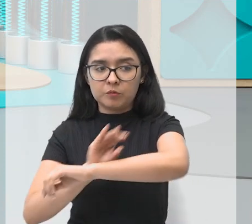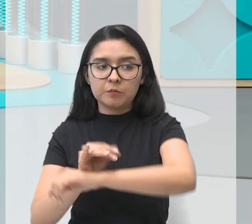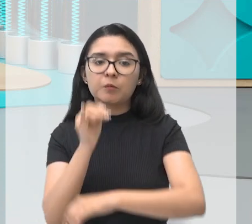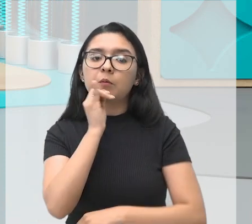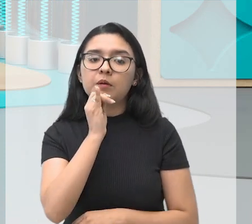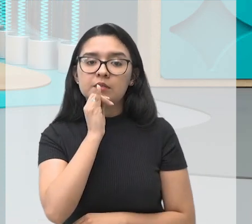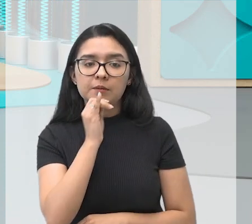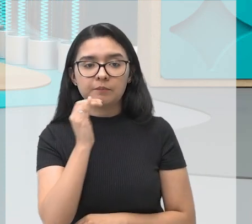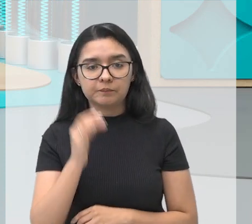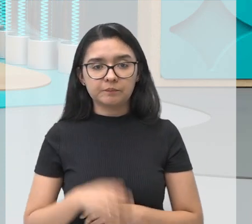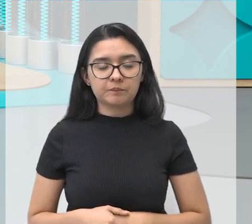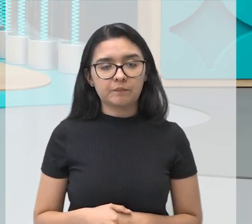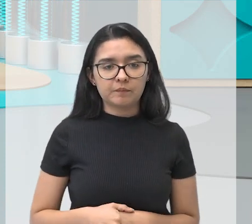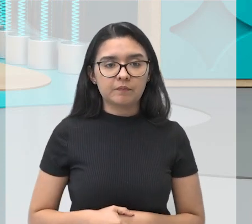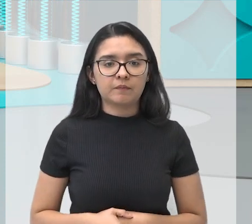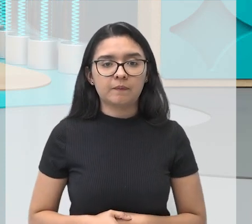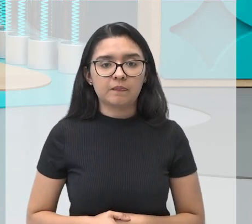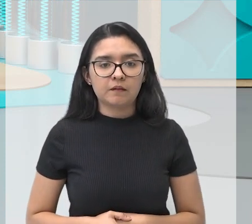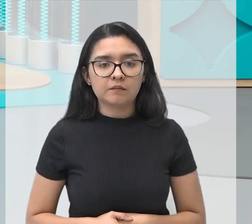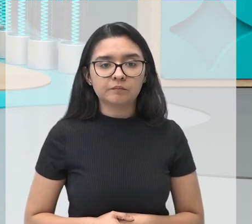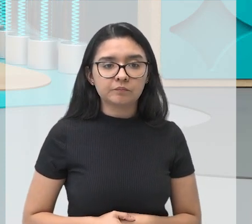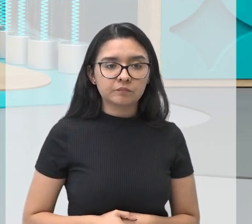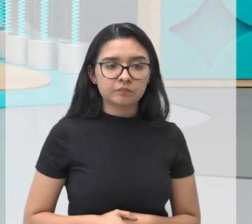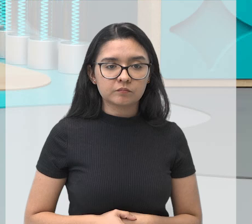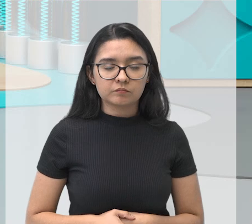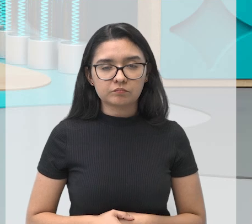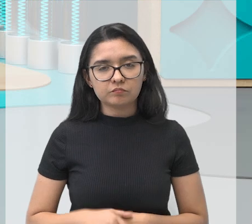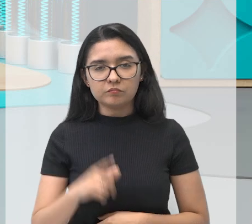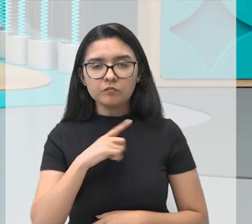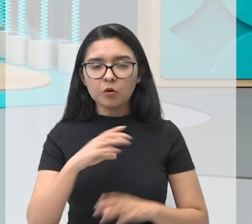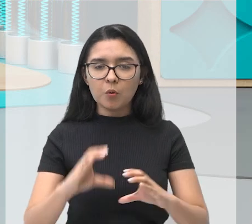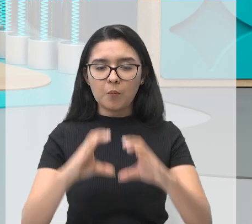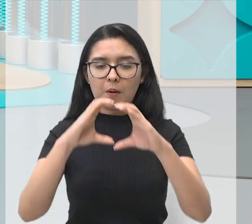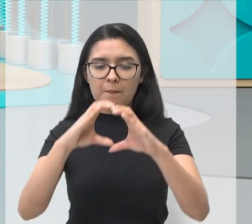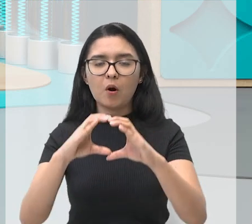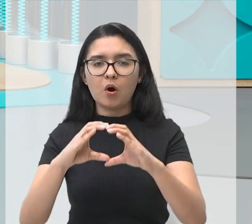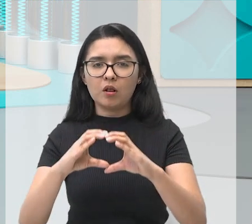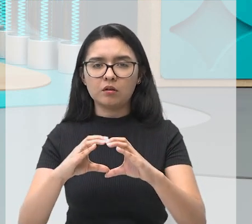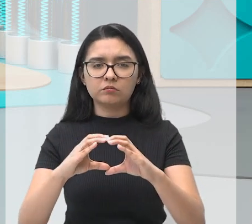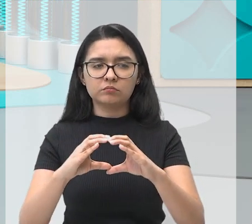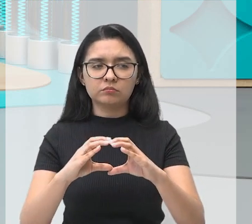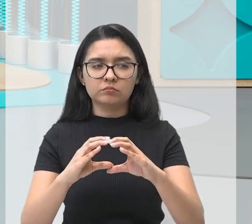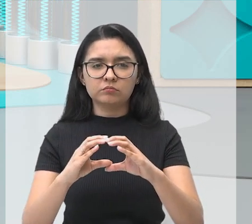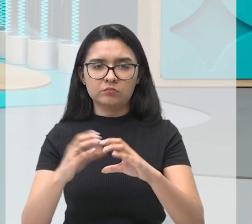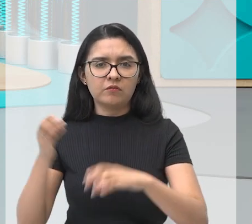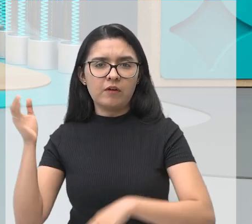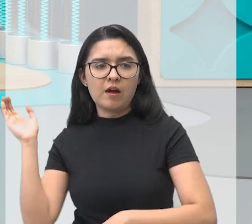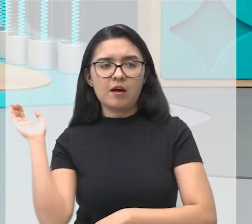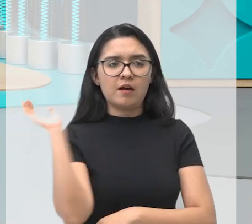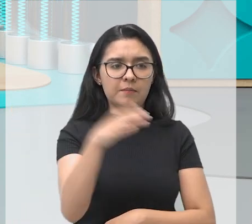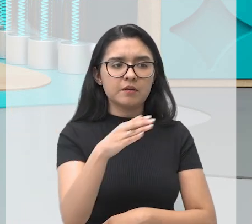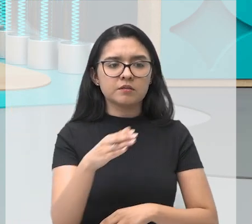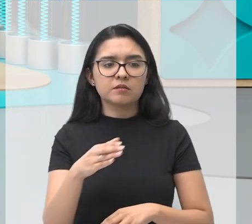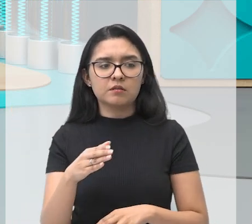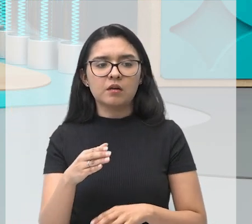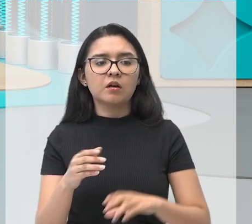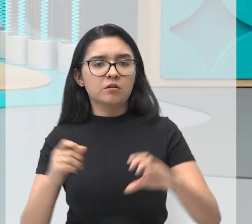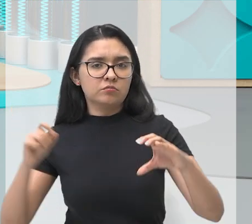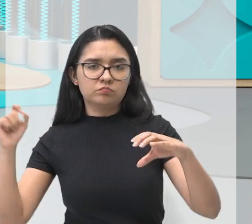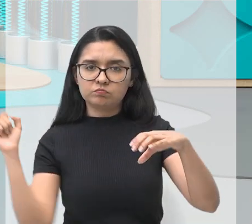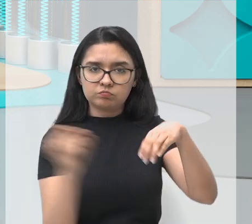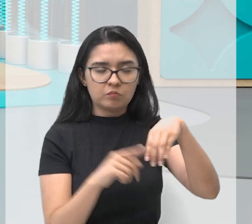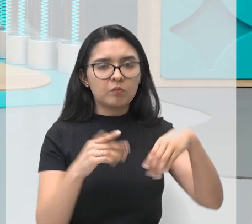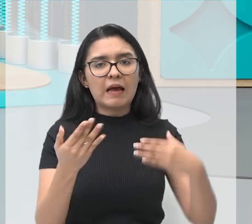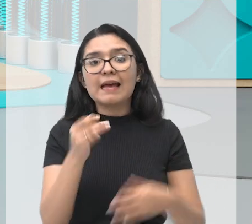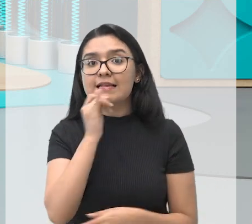por exemplo, quando você arremessa ali uma bola para o gol, no handebol, por exemplo,